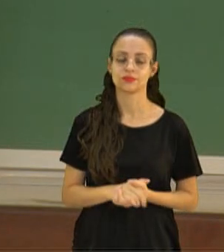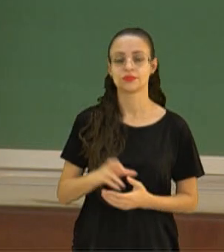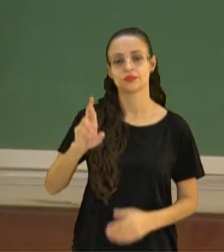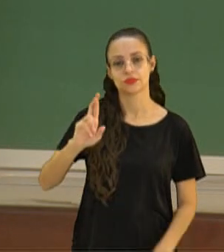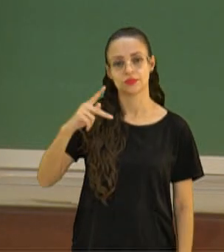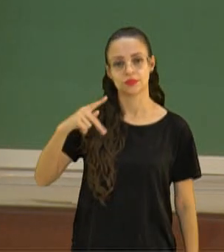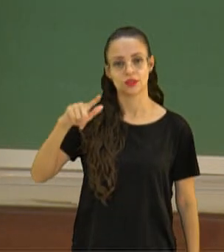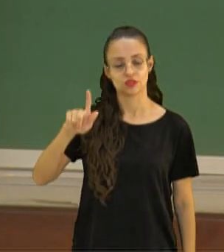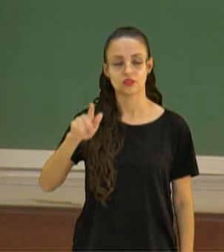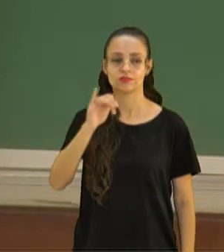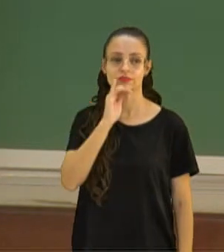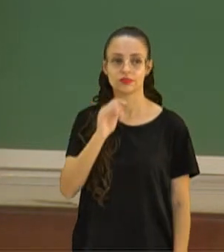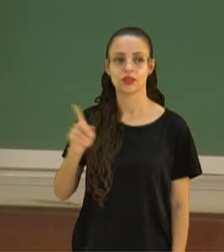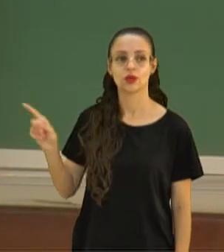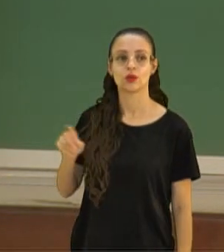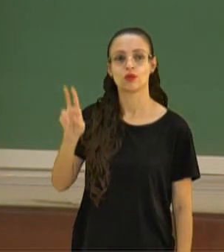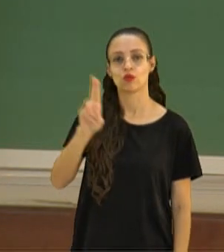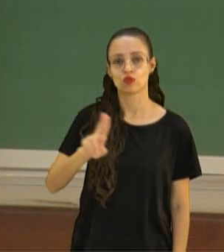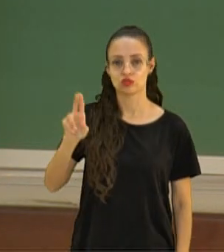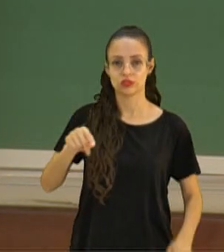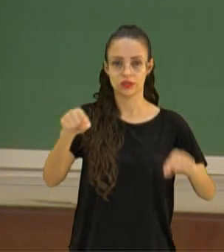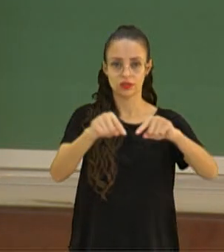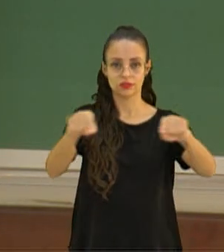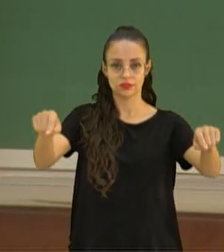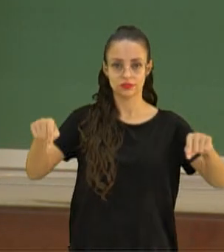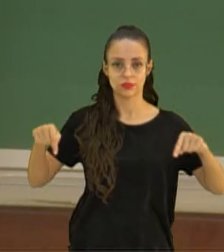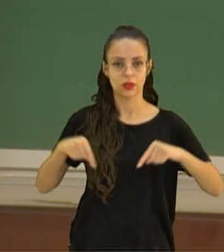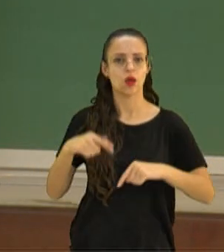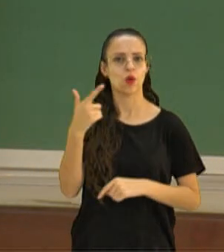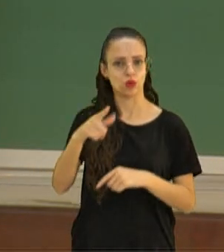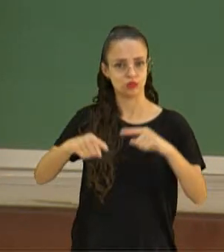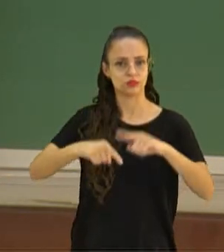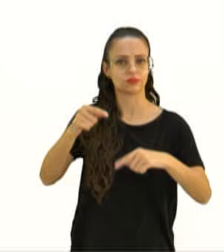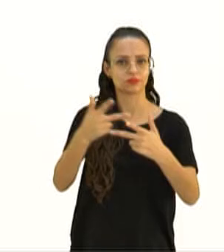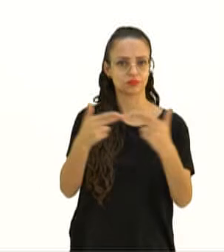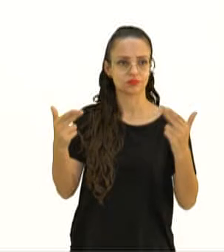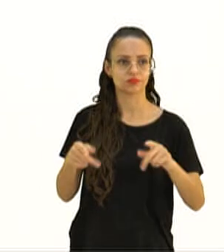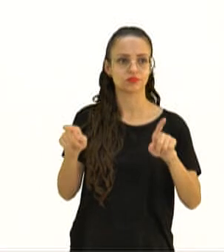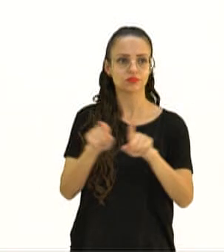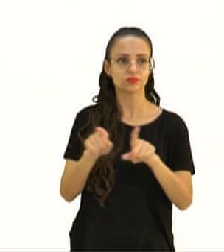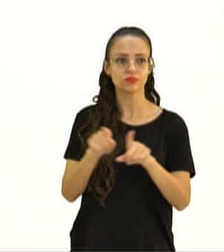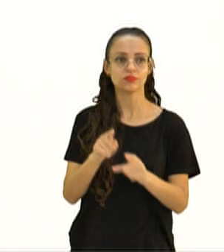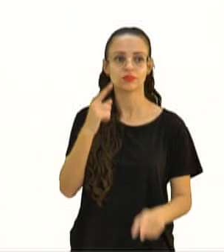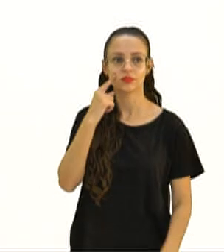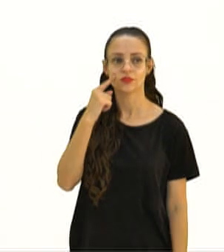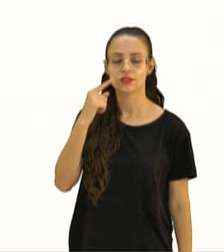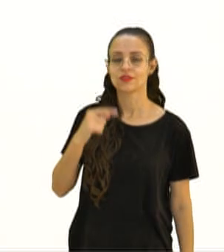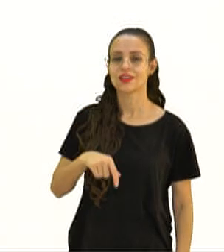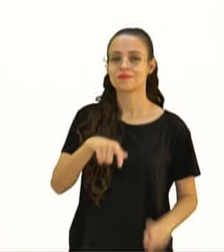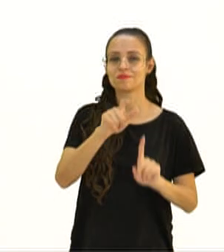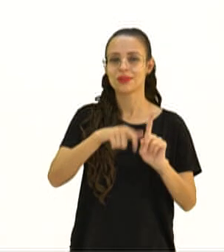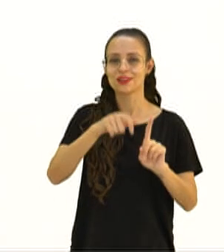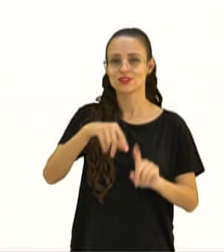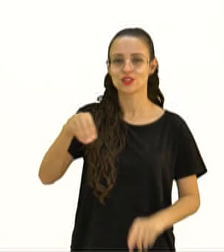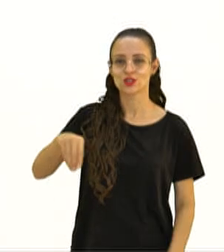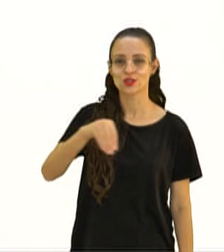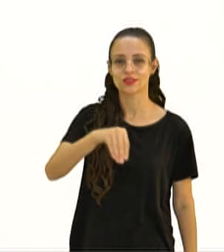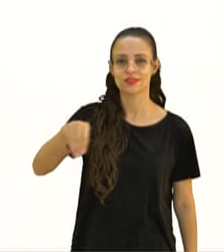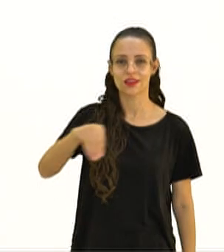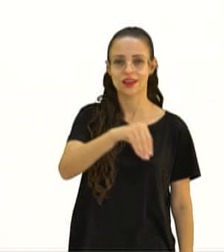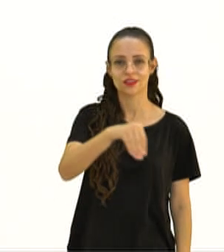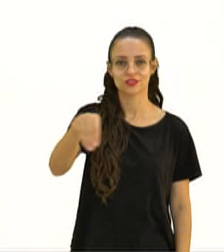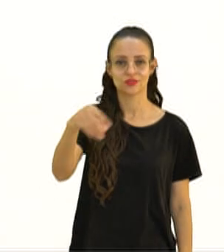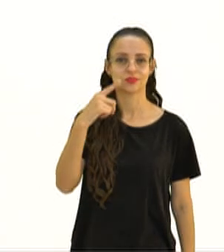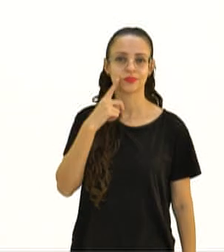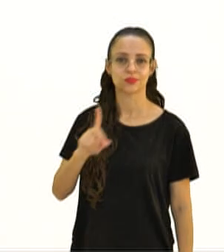RPG, né, no caso aqui utilizando o tabuleiro e outros acessórios também, né, então podemos identificar os personagens